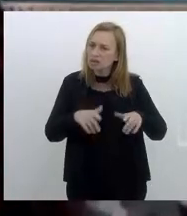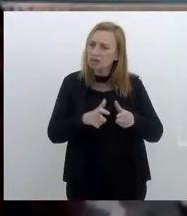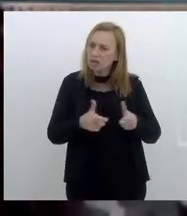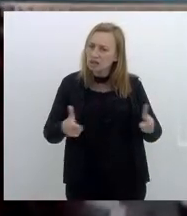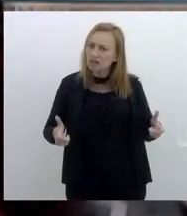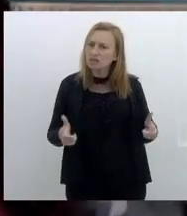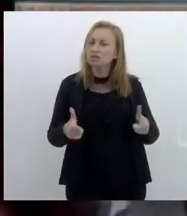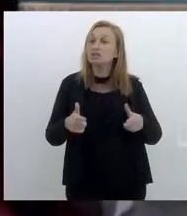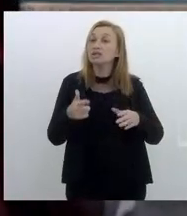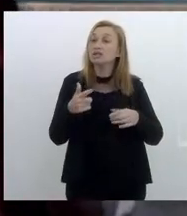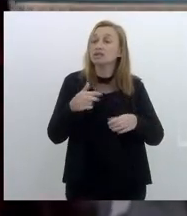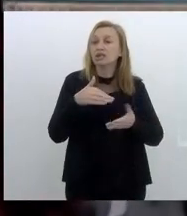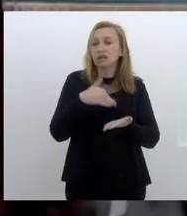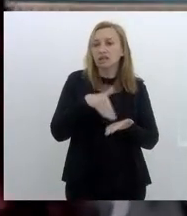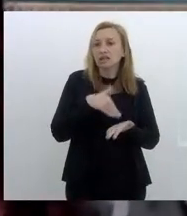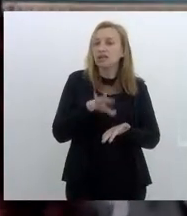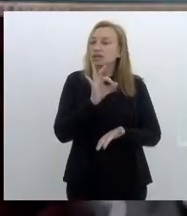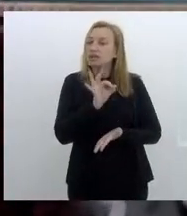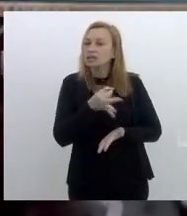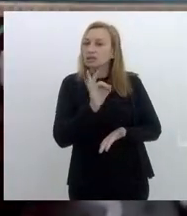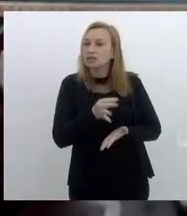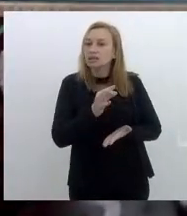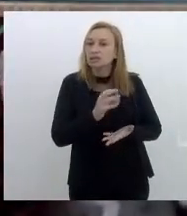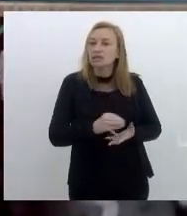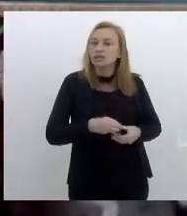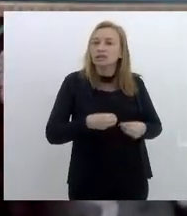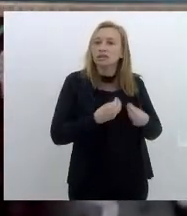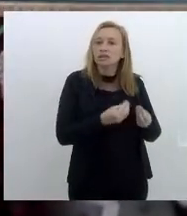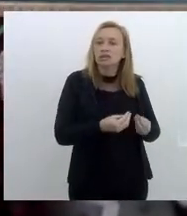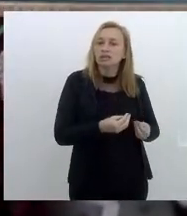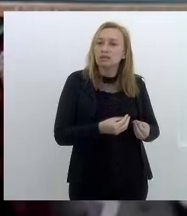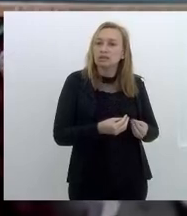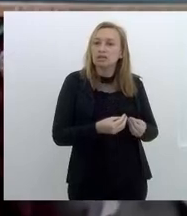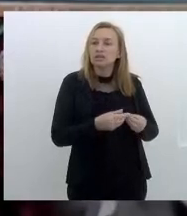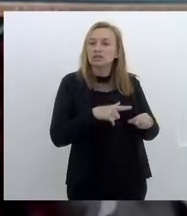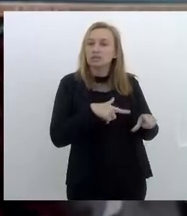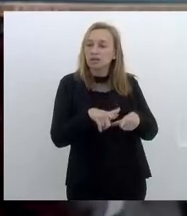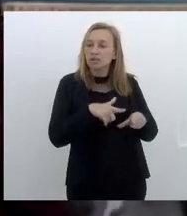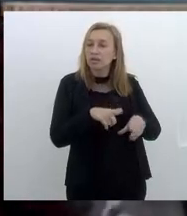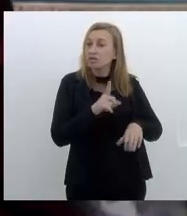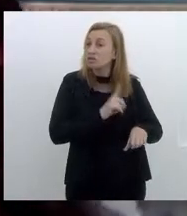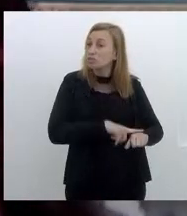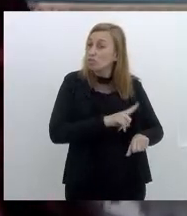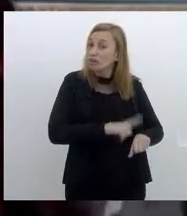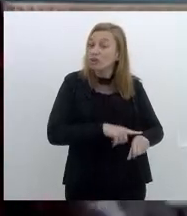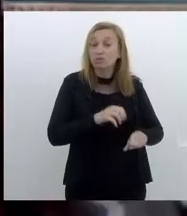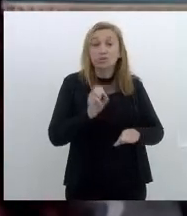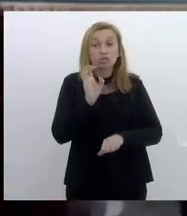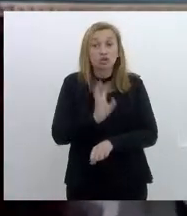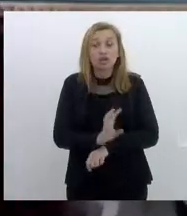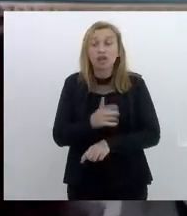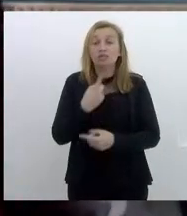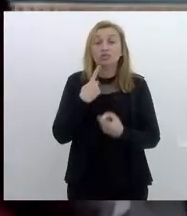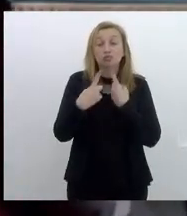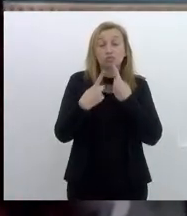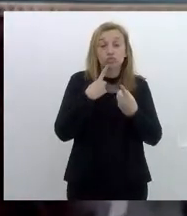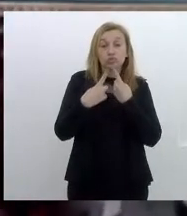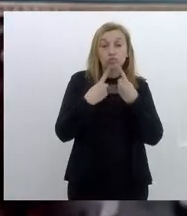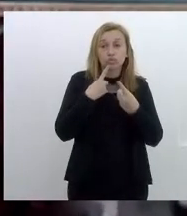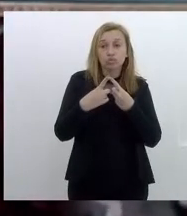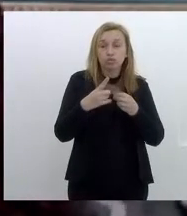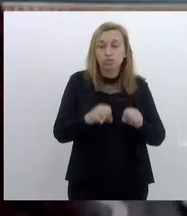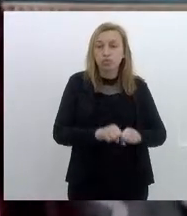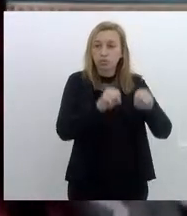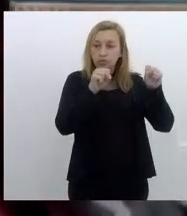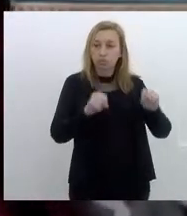de secretarias e inclusive da entrega de cargos comissionados nesse momento em que o estado discute o